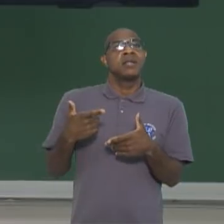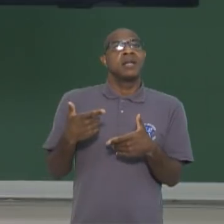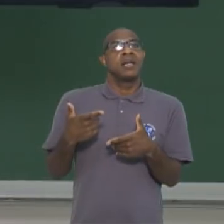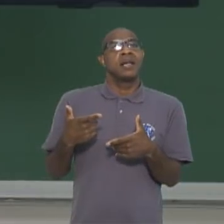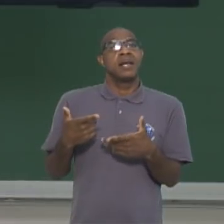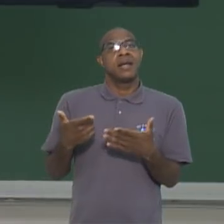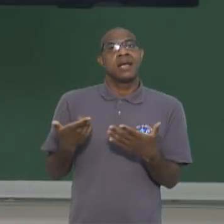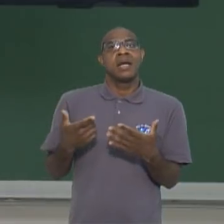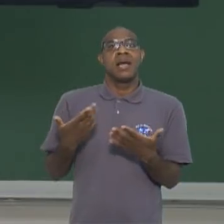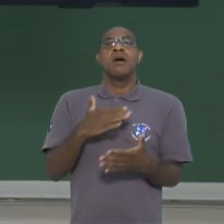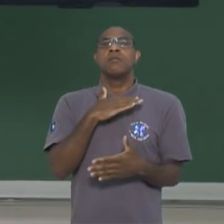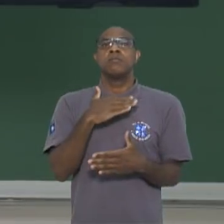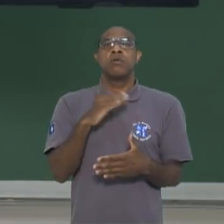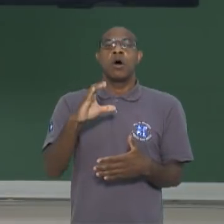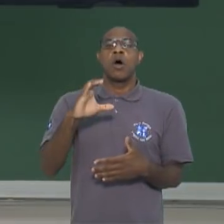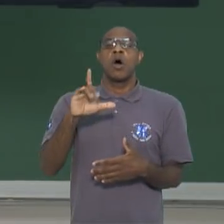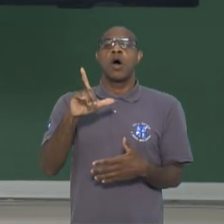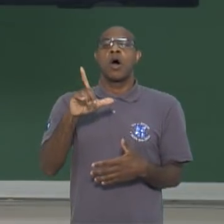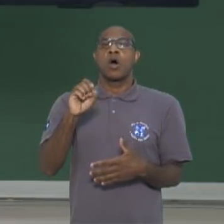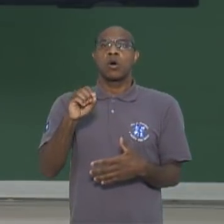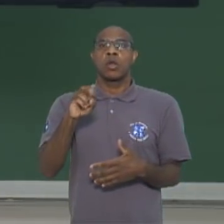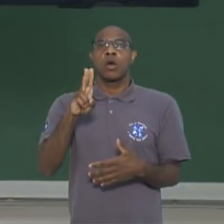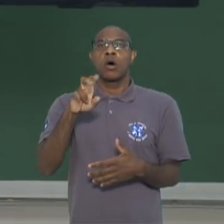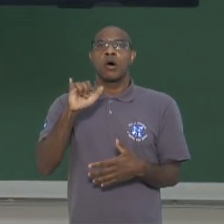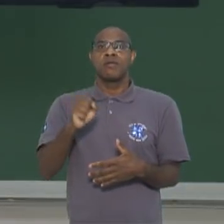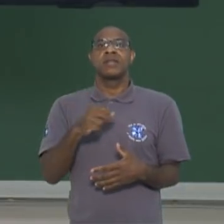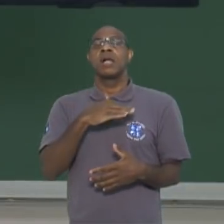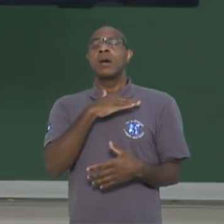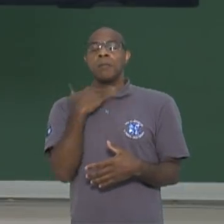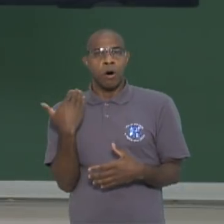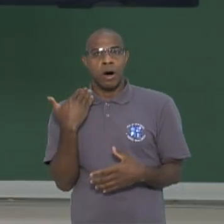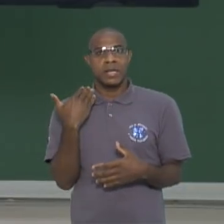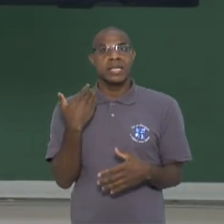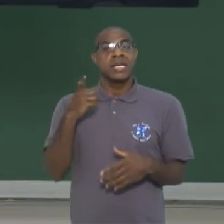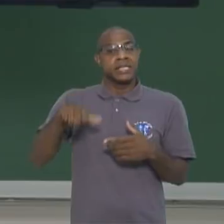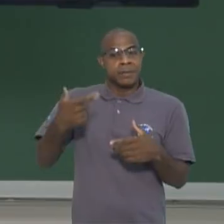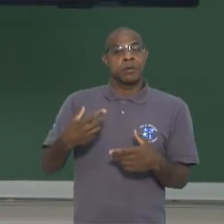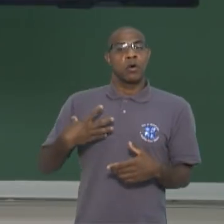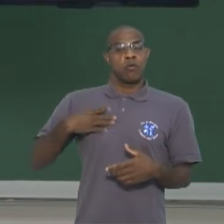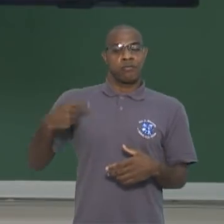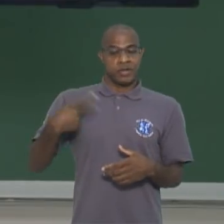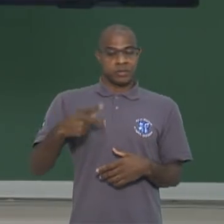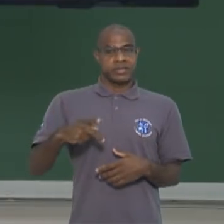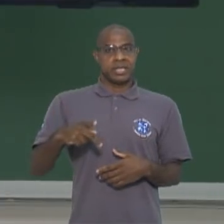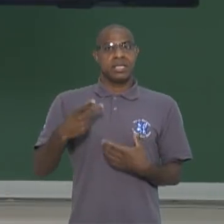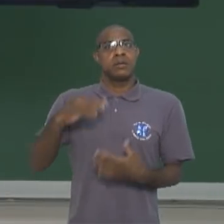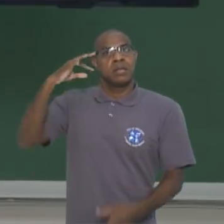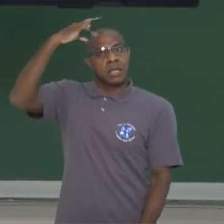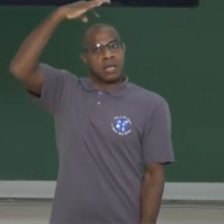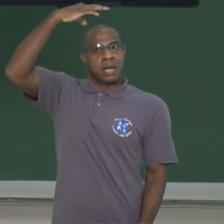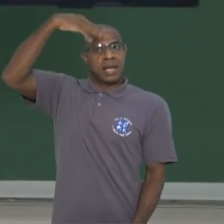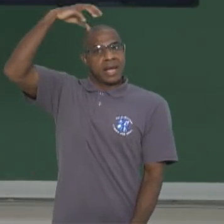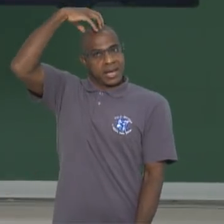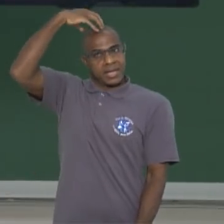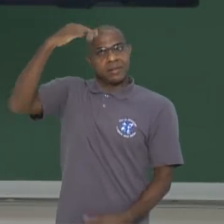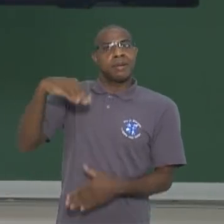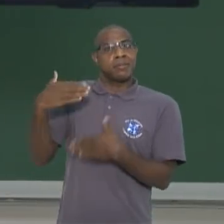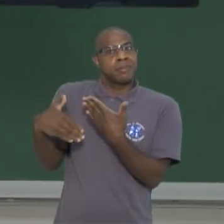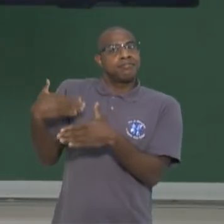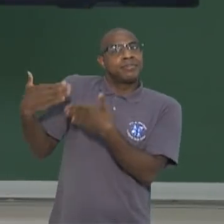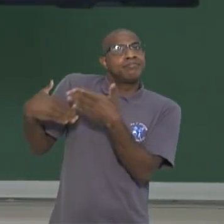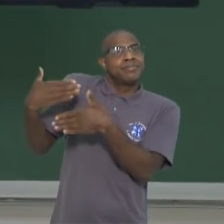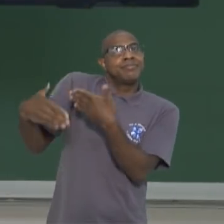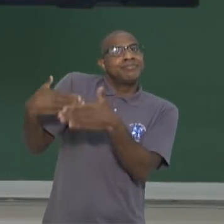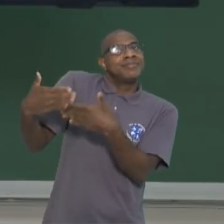Clovis morre, os seus filhos assumem, assim por diante. Clovis vai ser o primeiro bárbaro a se tornar católico, ou seja, a